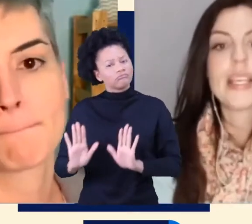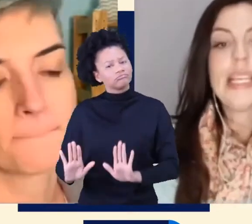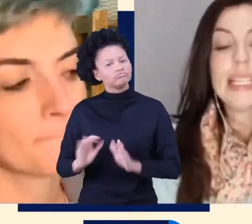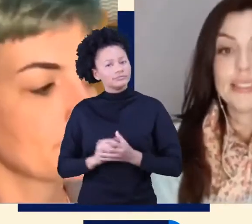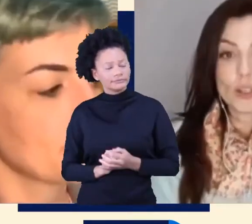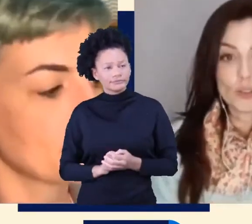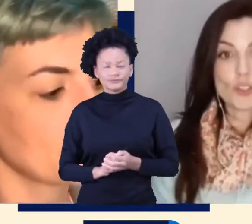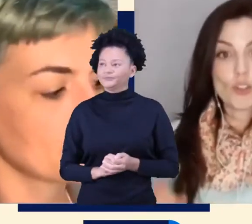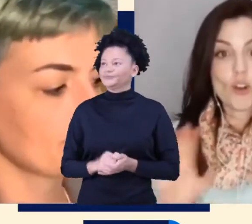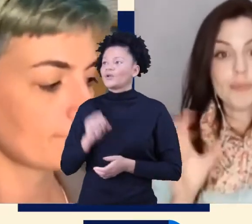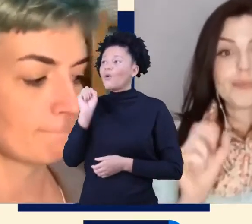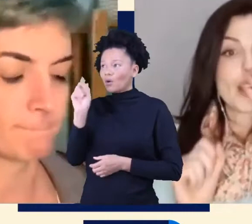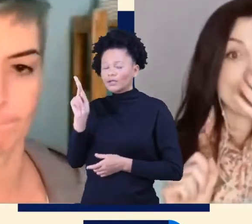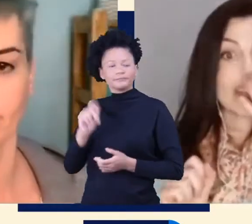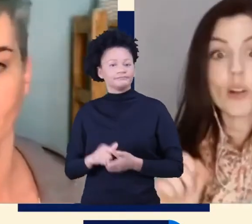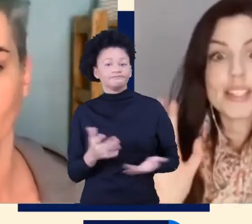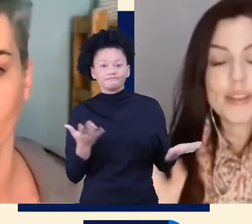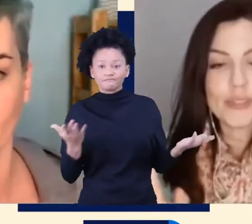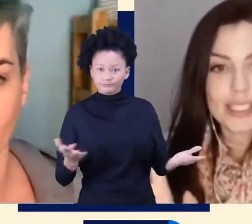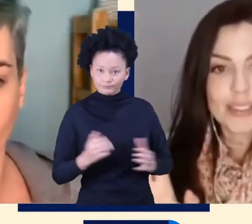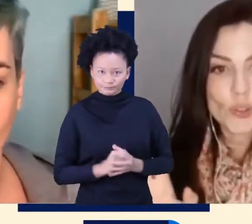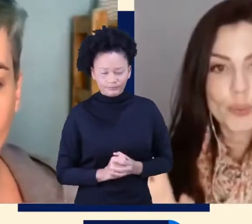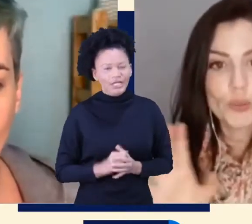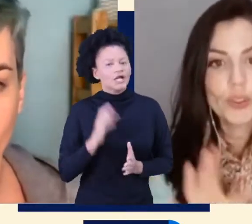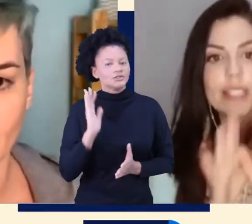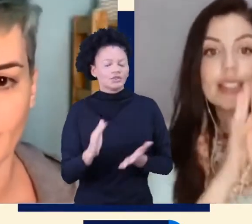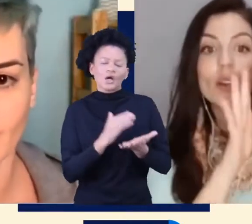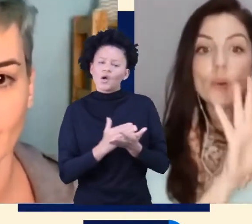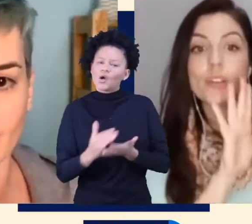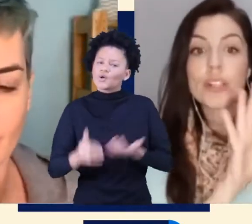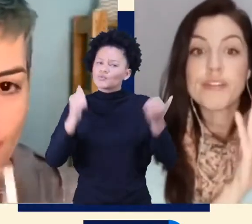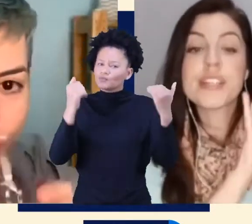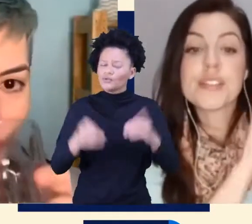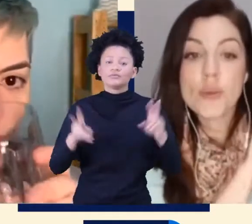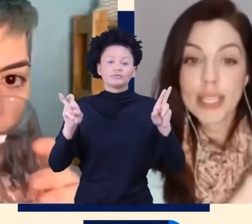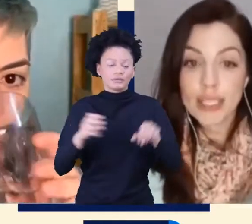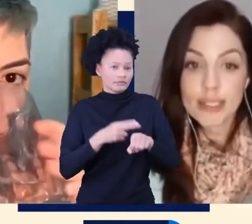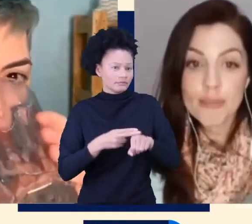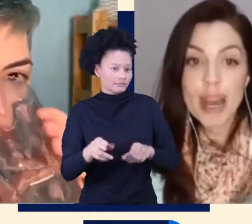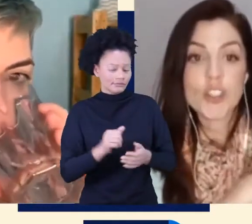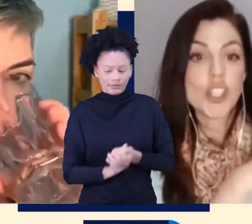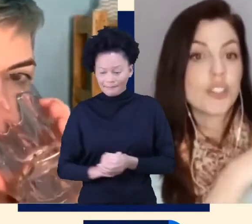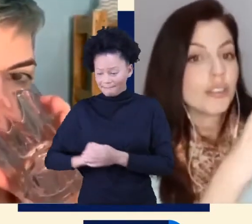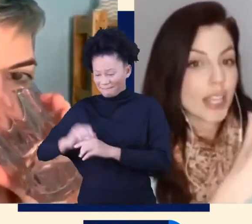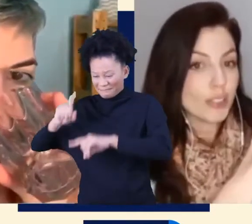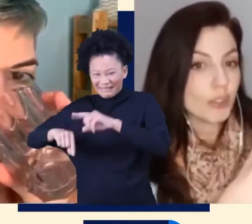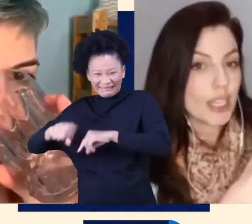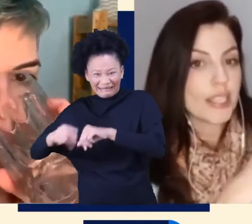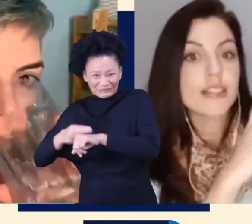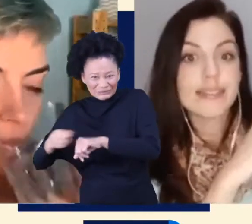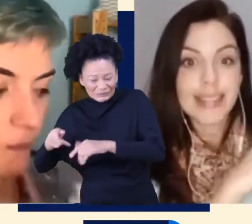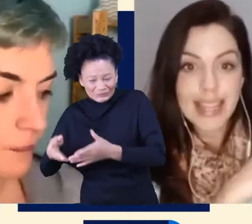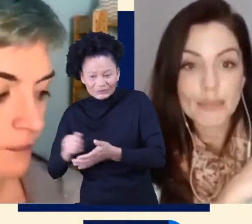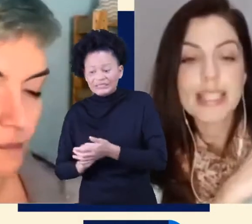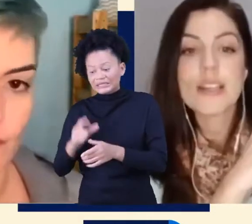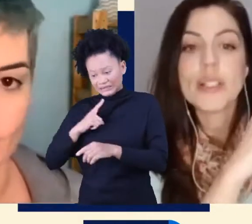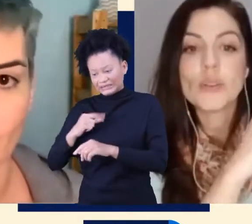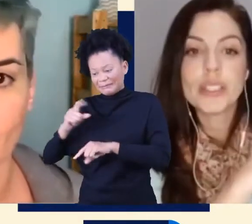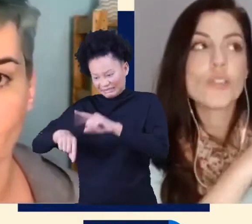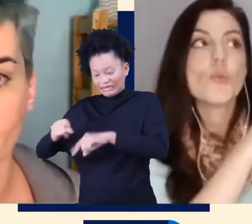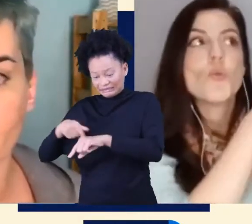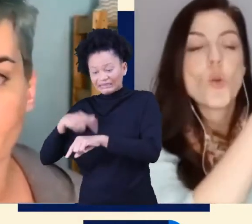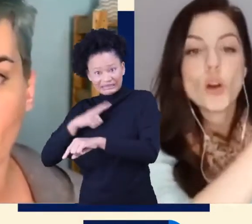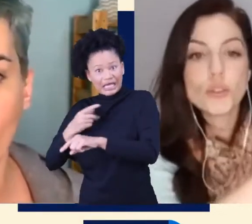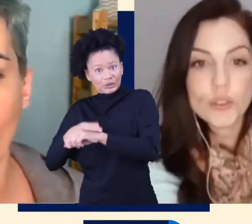Ok. Então, gente, eu até comecei a falar sobre nudez. Então, pornografia são aquelas imagens que tem nudez? Tem, mas é